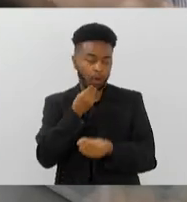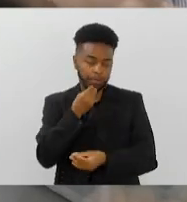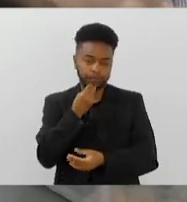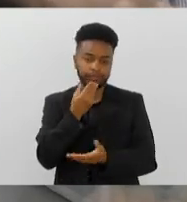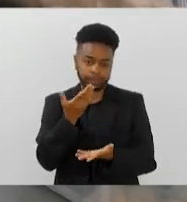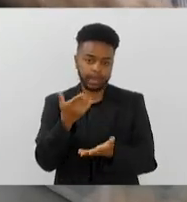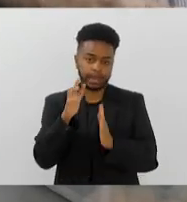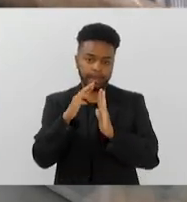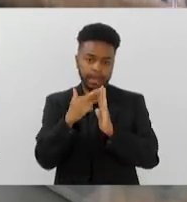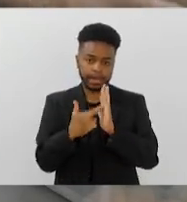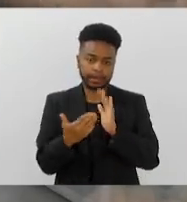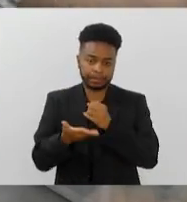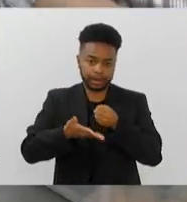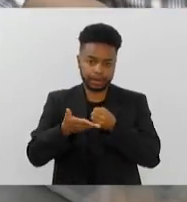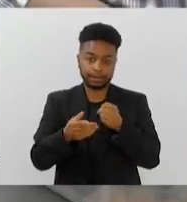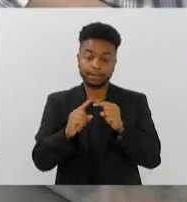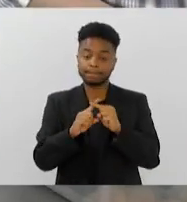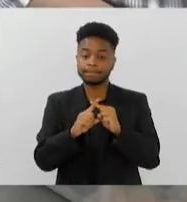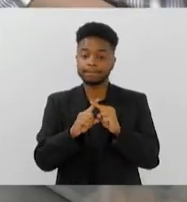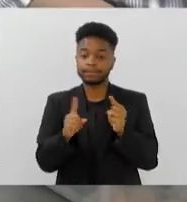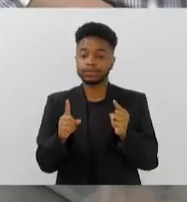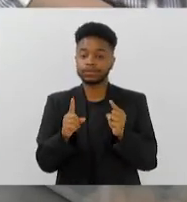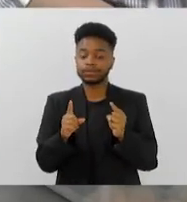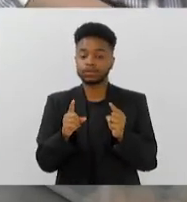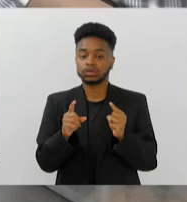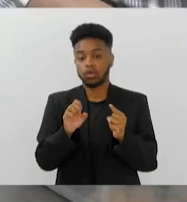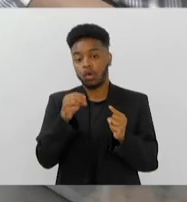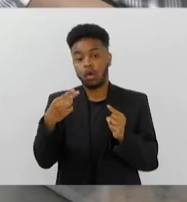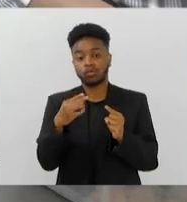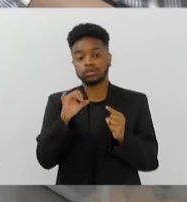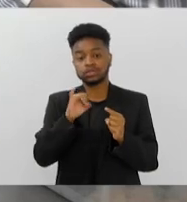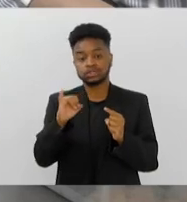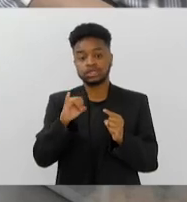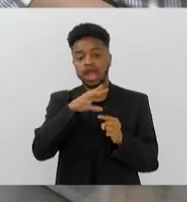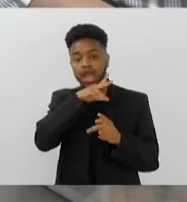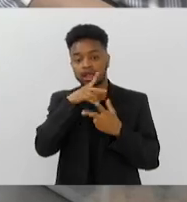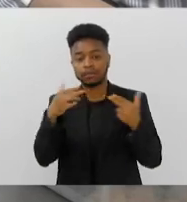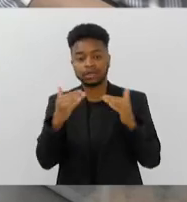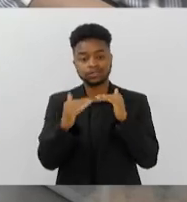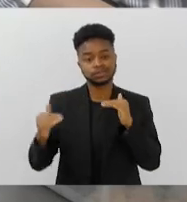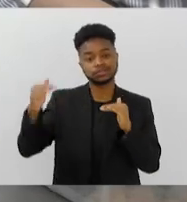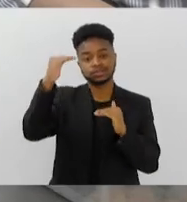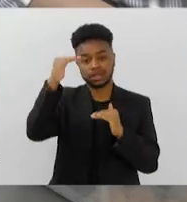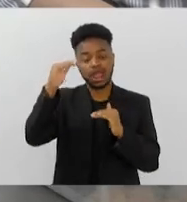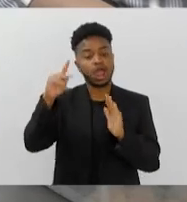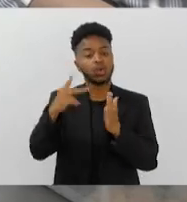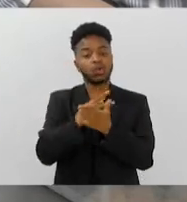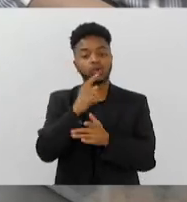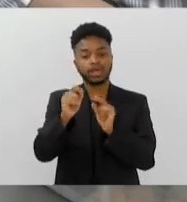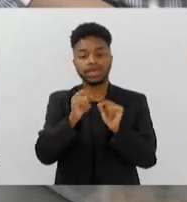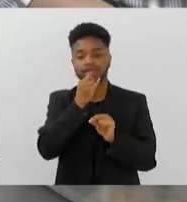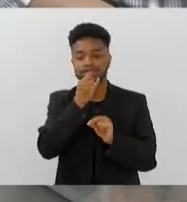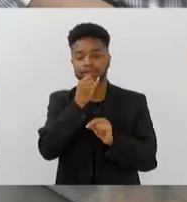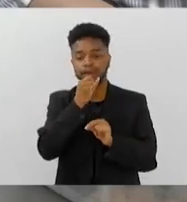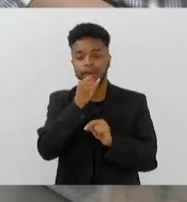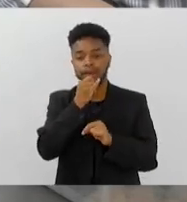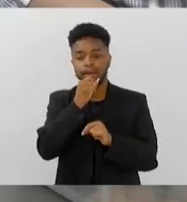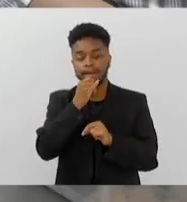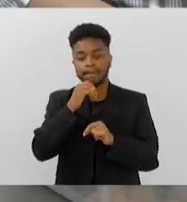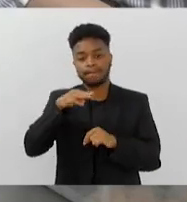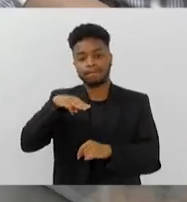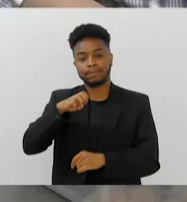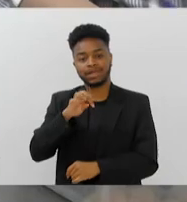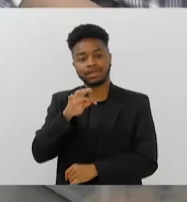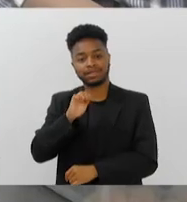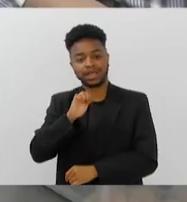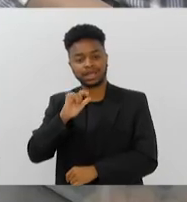princípio correto. Ou que, por estarem no topo da cadeia, vão bioacumulando, por exemplo, metais pesados e também